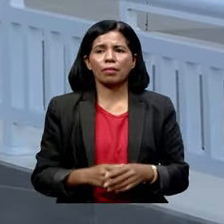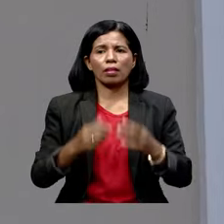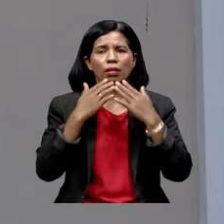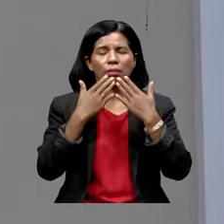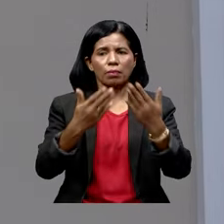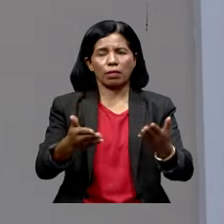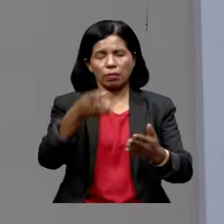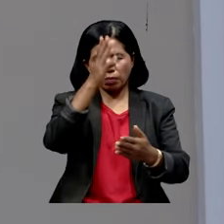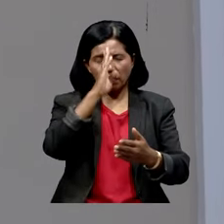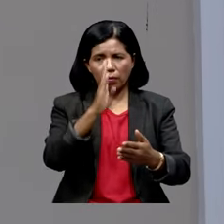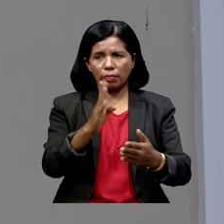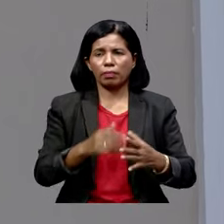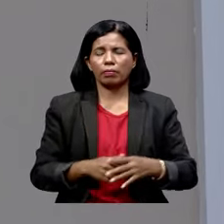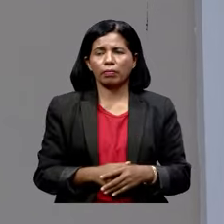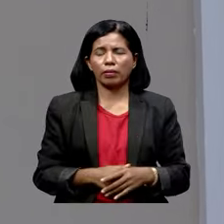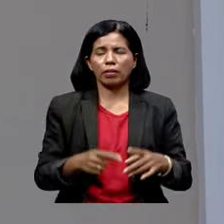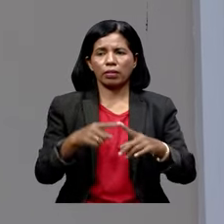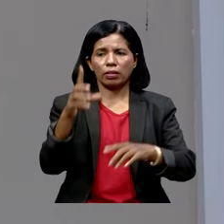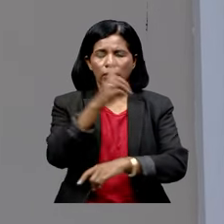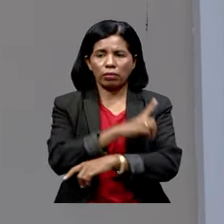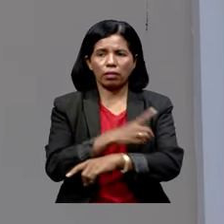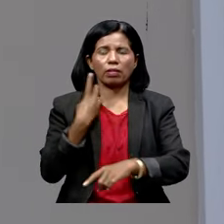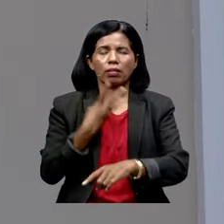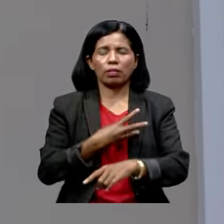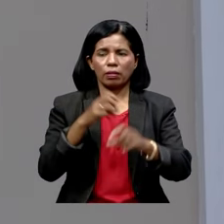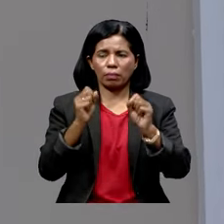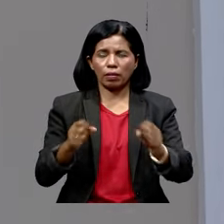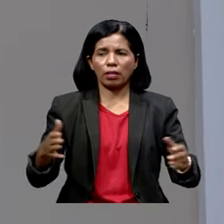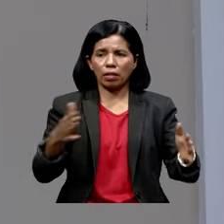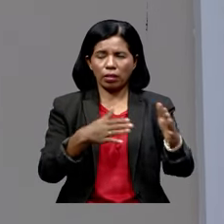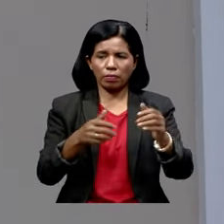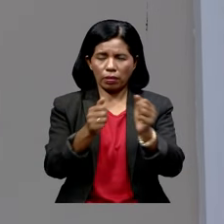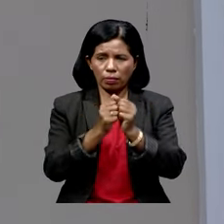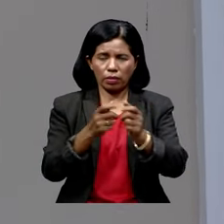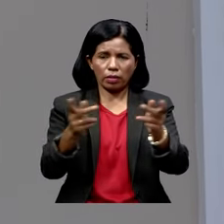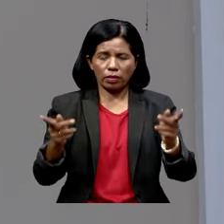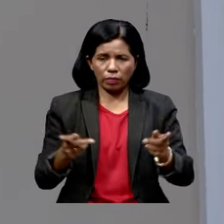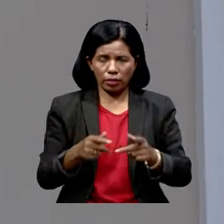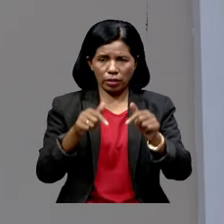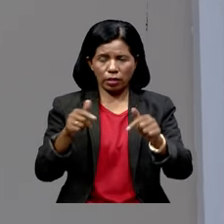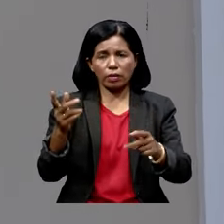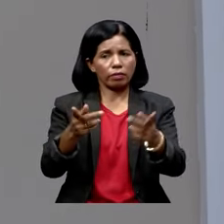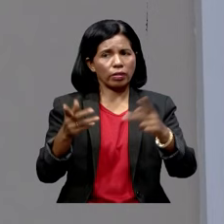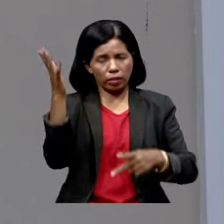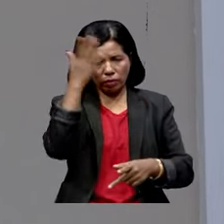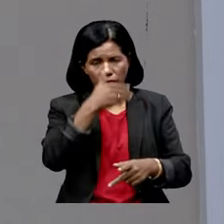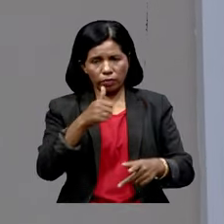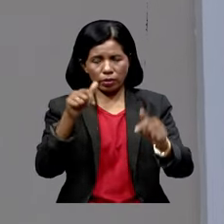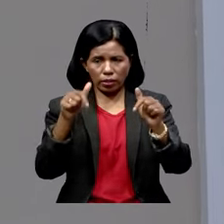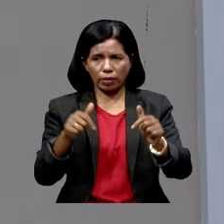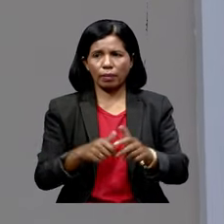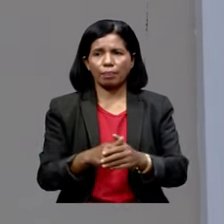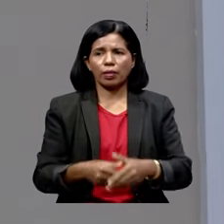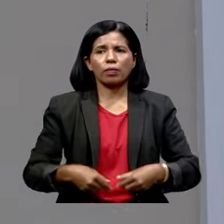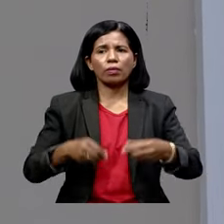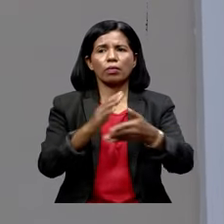maroma ohin tebele halibur hamutu lokrai kita ne, ya fatin fura kita ne, hodi